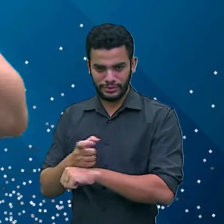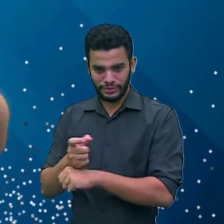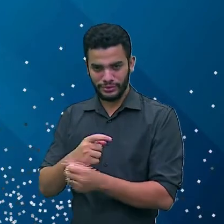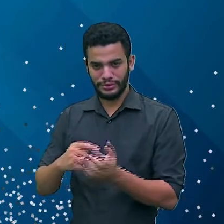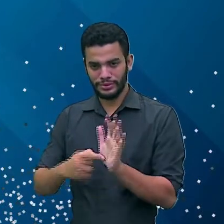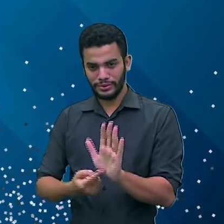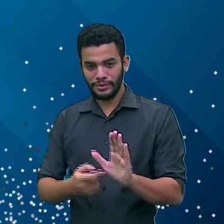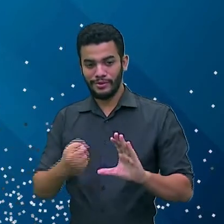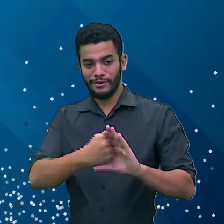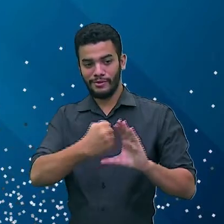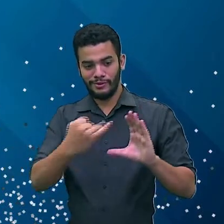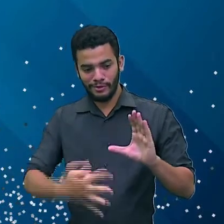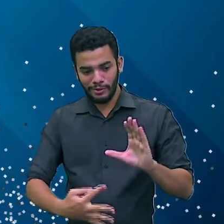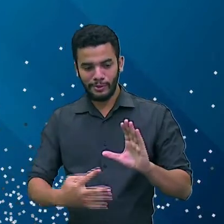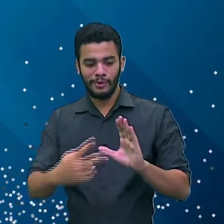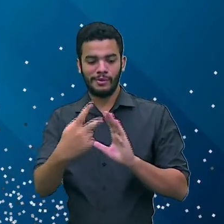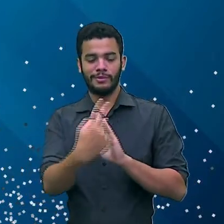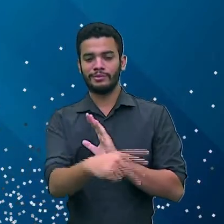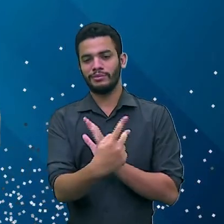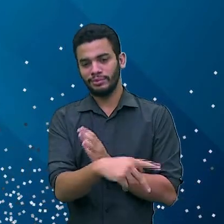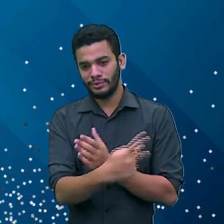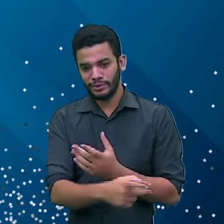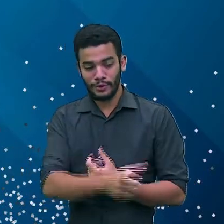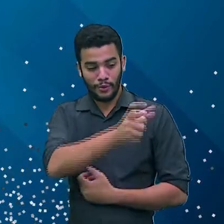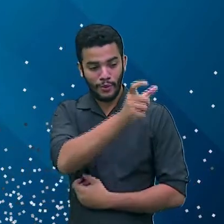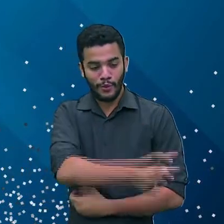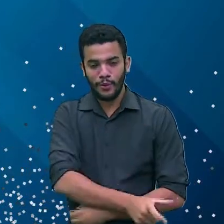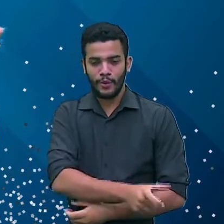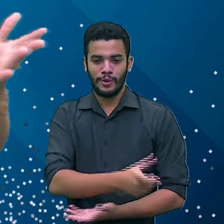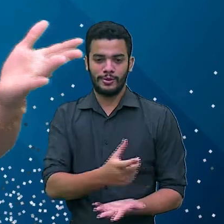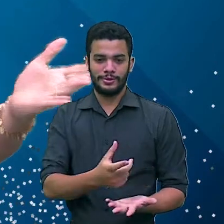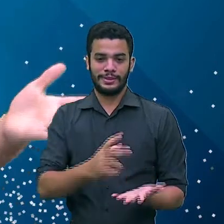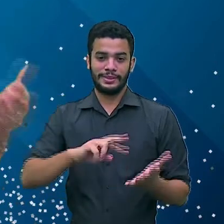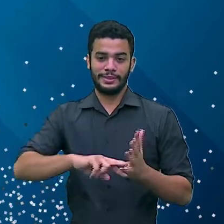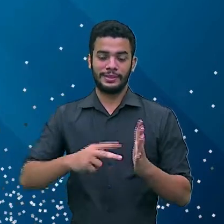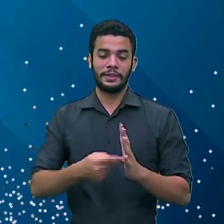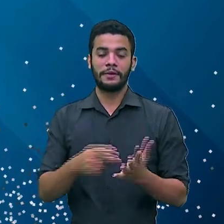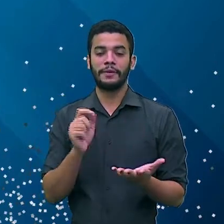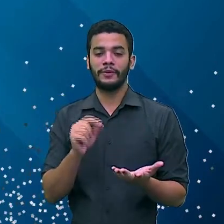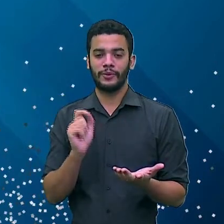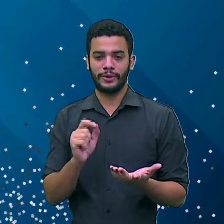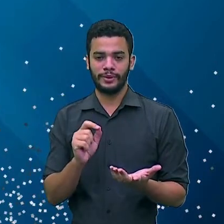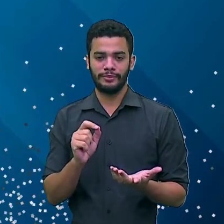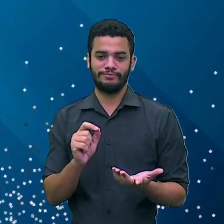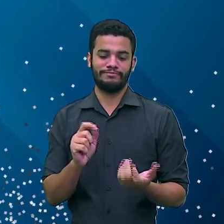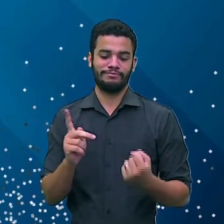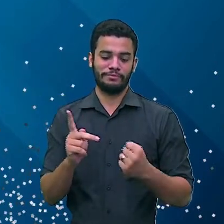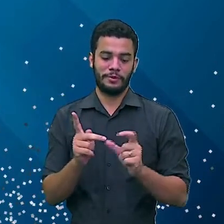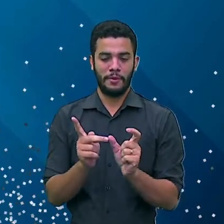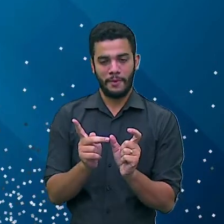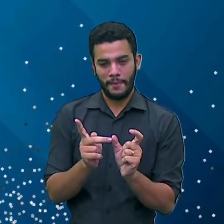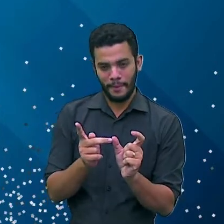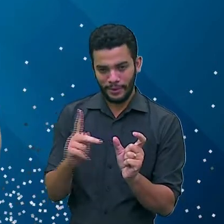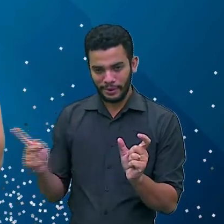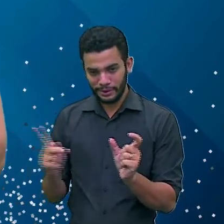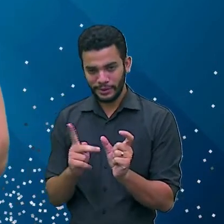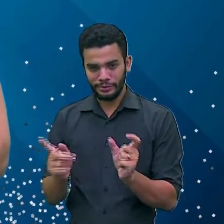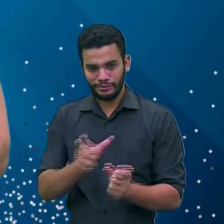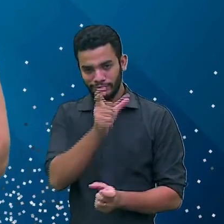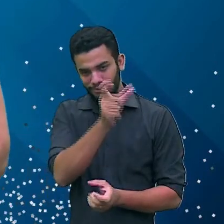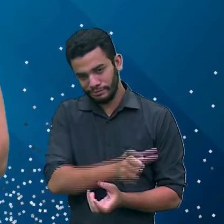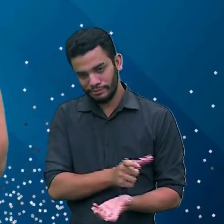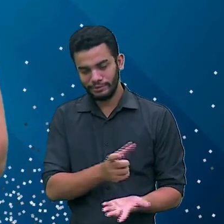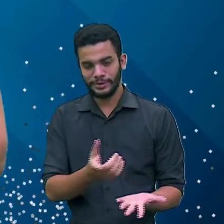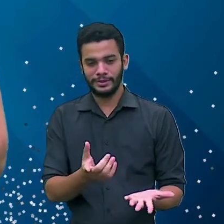qualificação, característica do sujeito. Tudo isso me leva a entender que é um predicativo do sujeito. Ótimo,